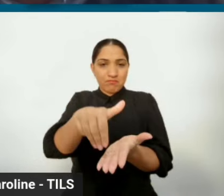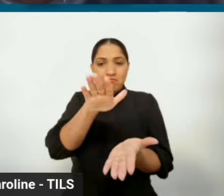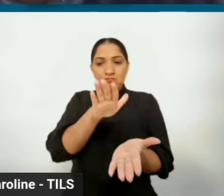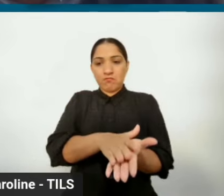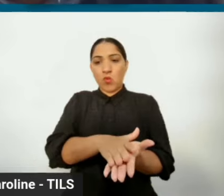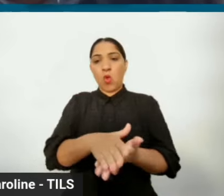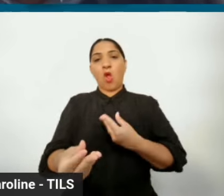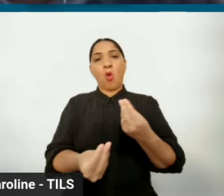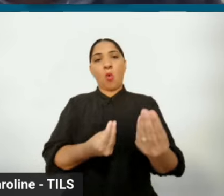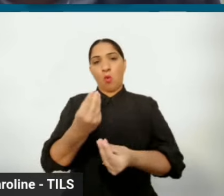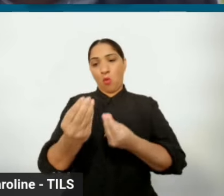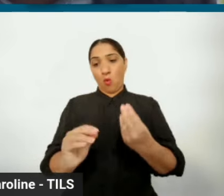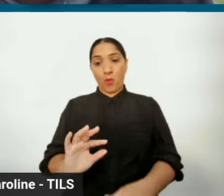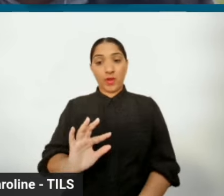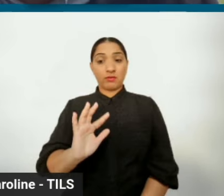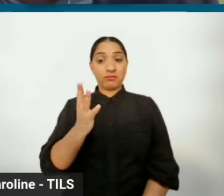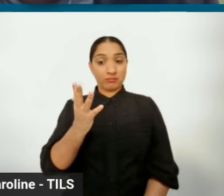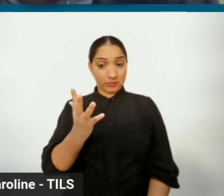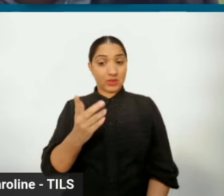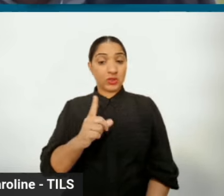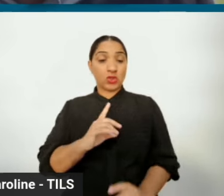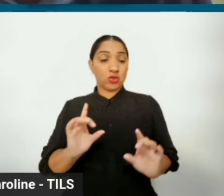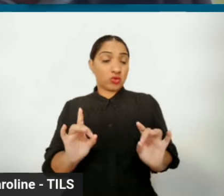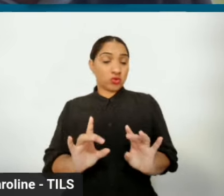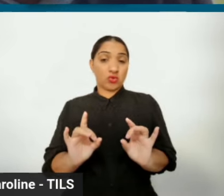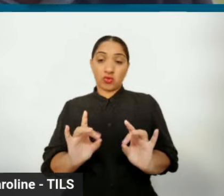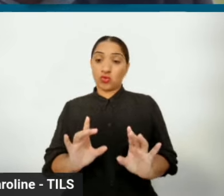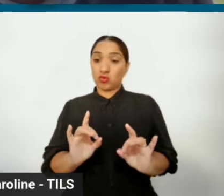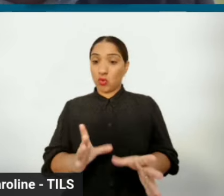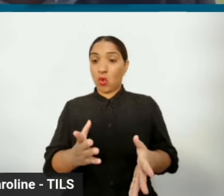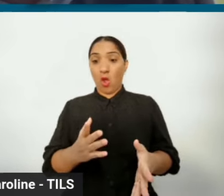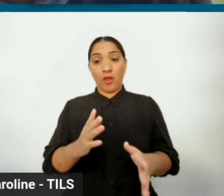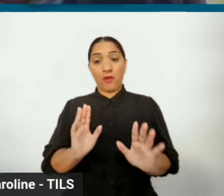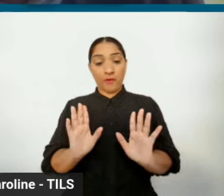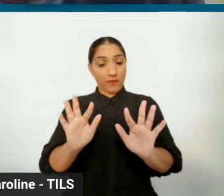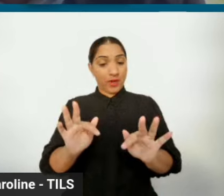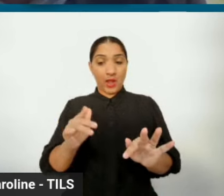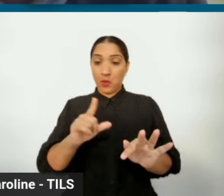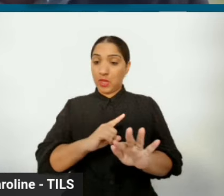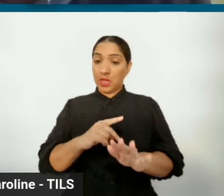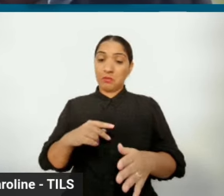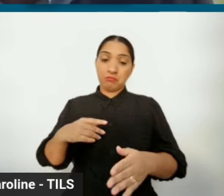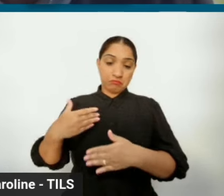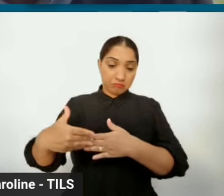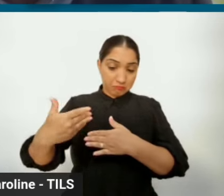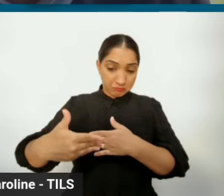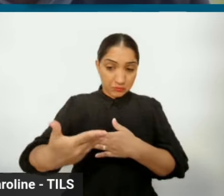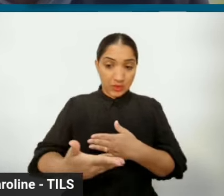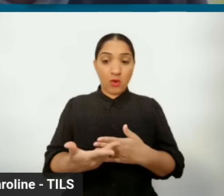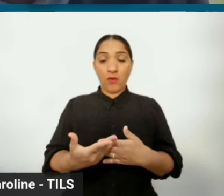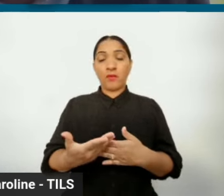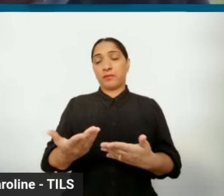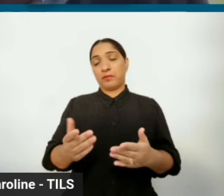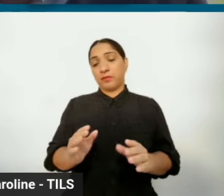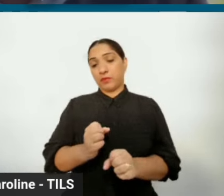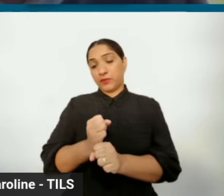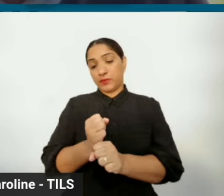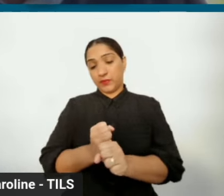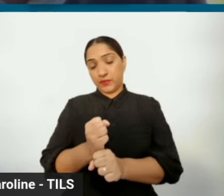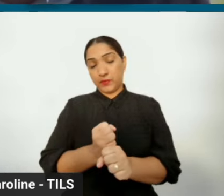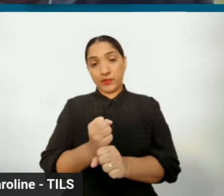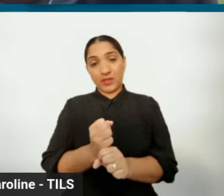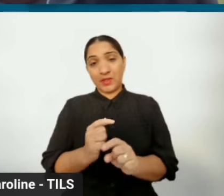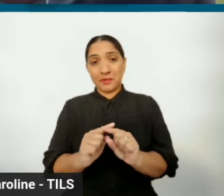só aconteceu nos últimos anos, e o que permitiu, aí sim, com a definição